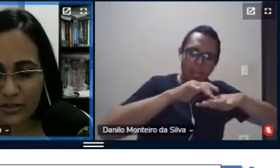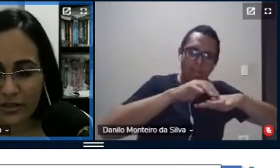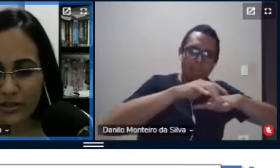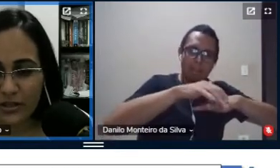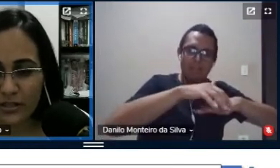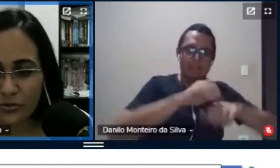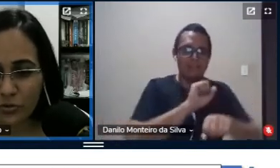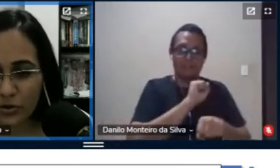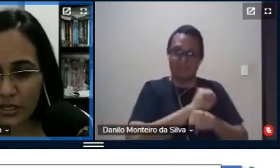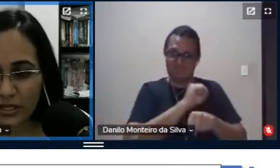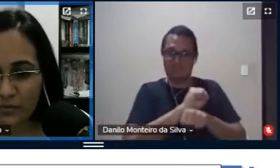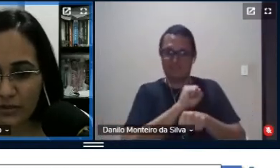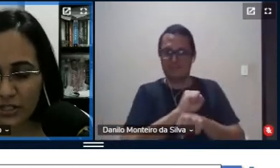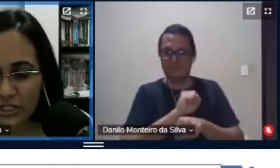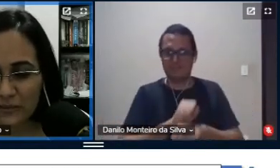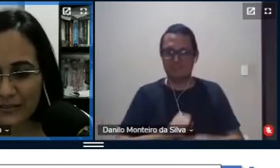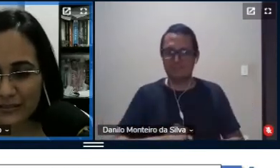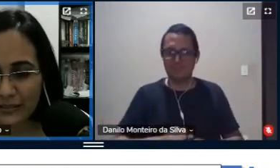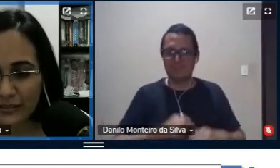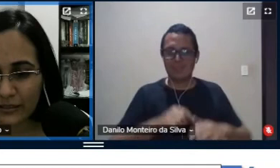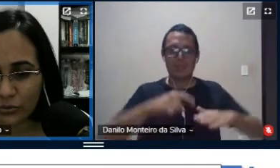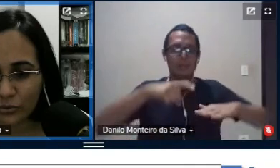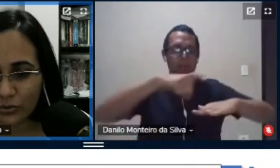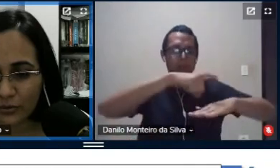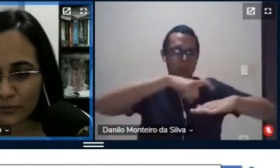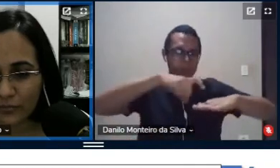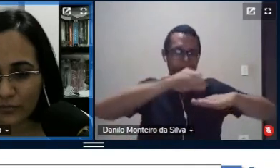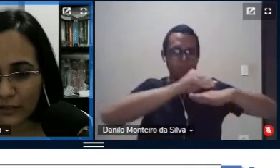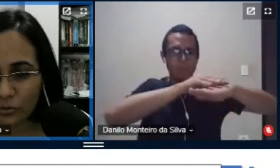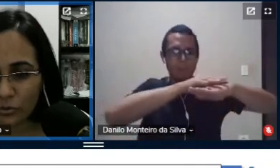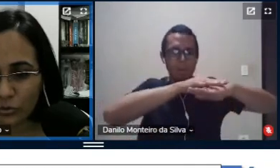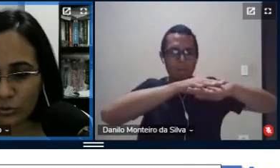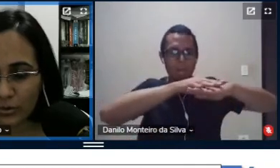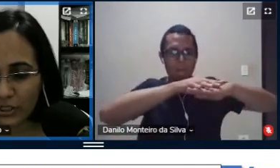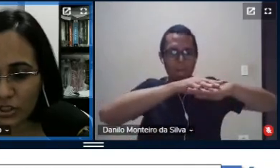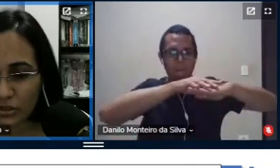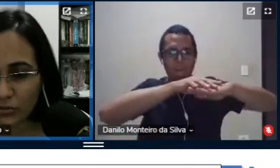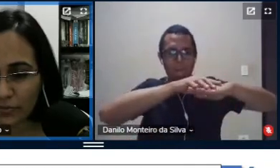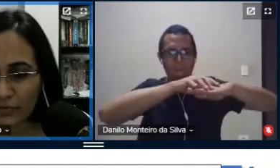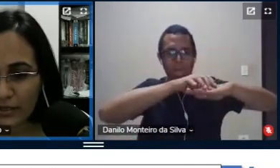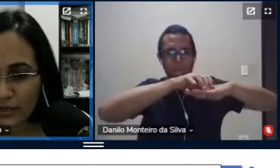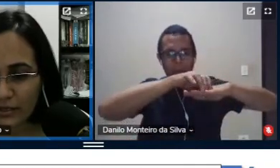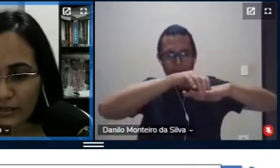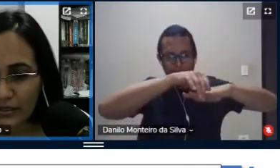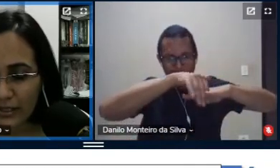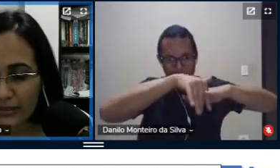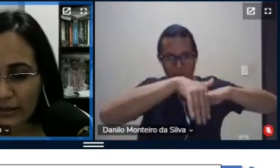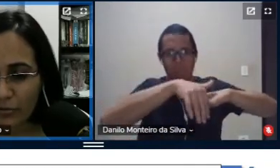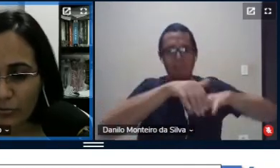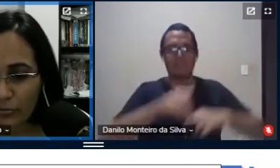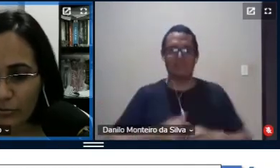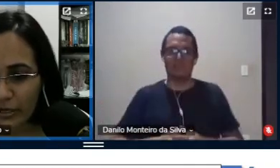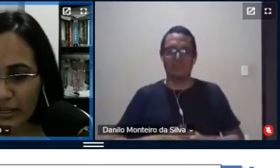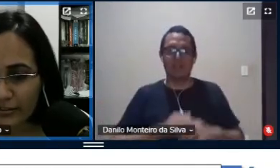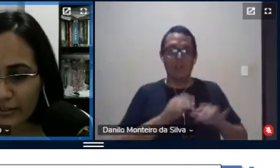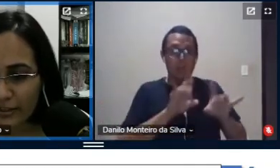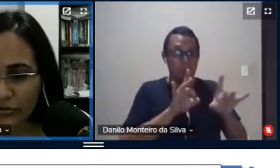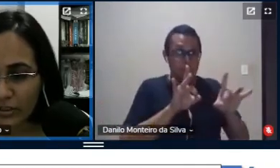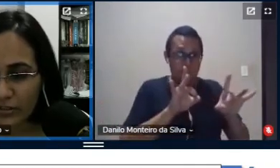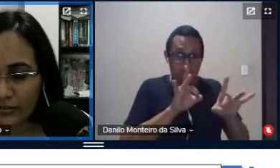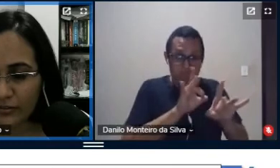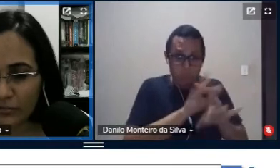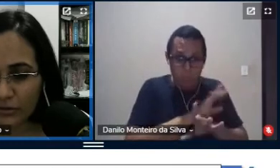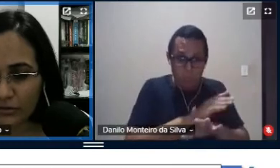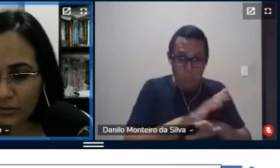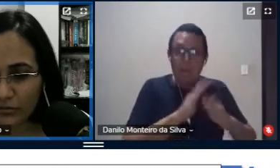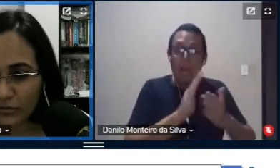foi escorrendo e preencheu a trinca toda. Tá tudo preenchido. E tem até um excesso